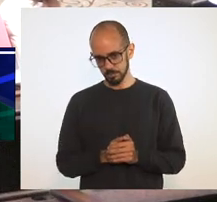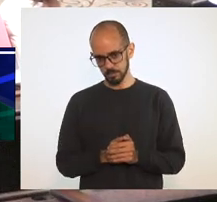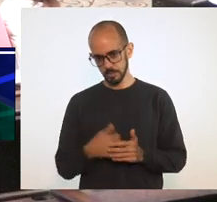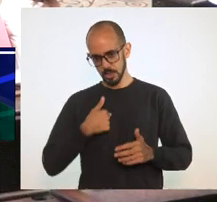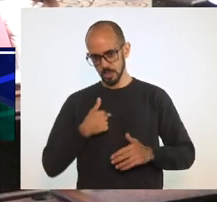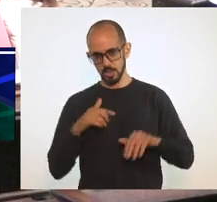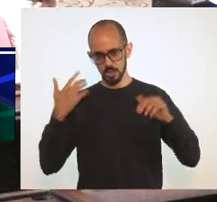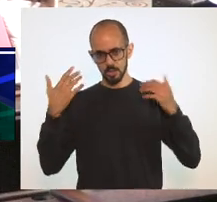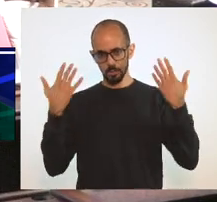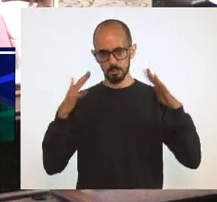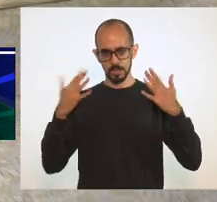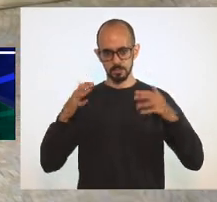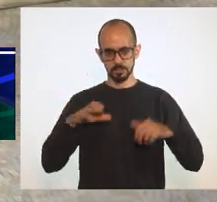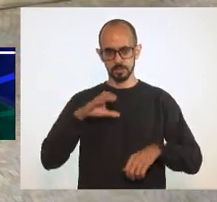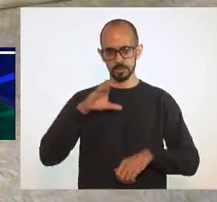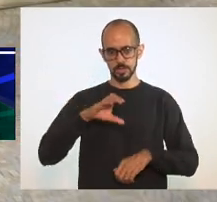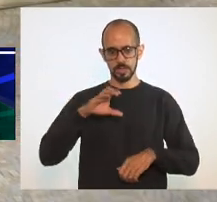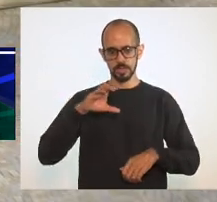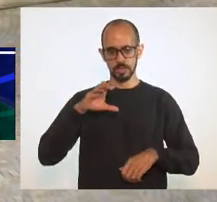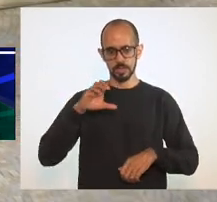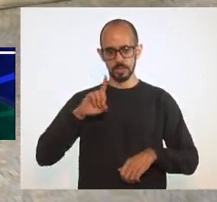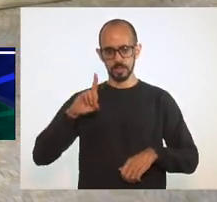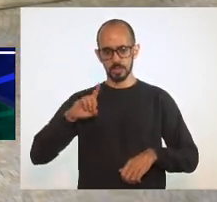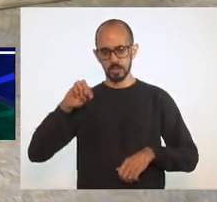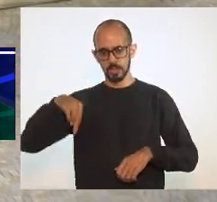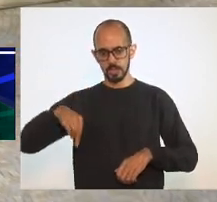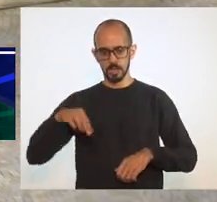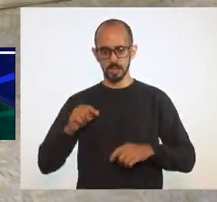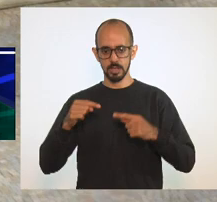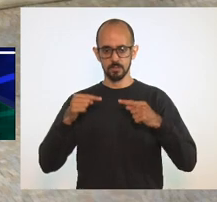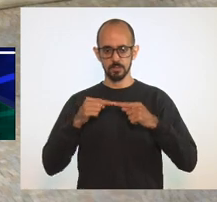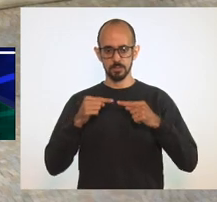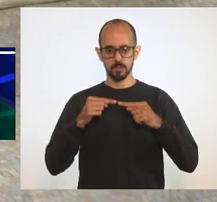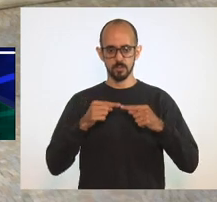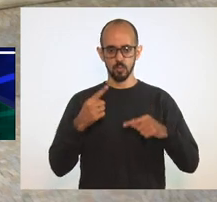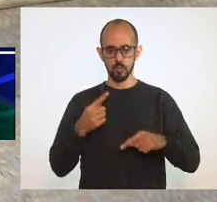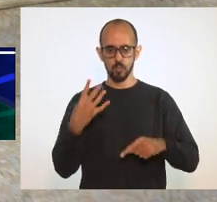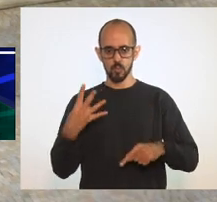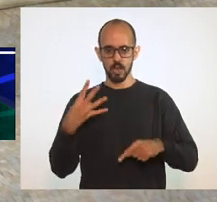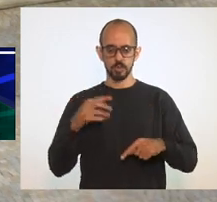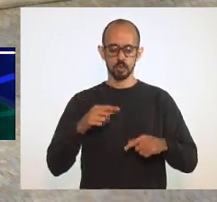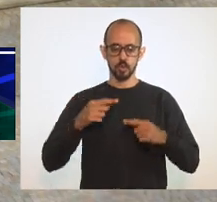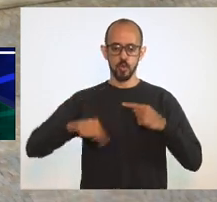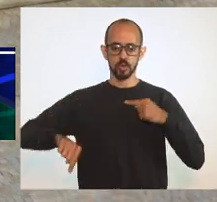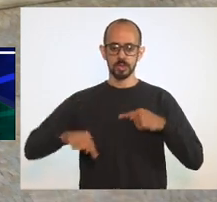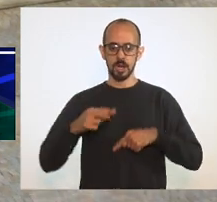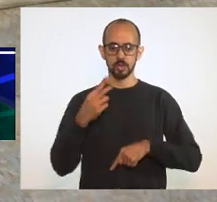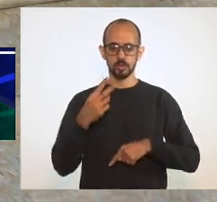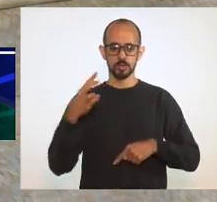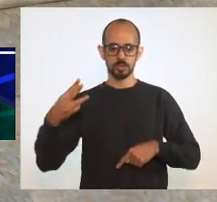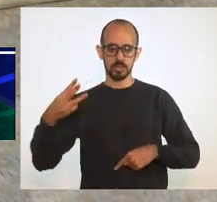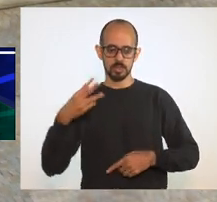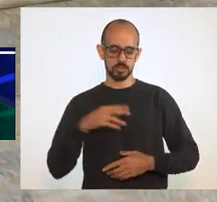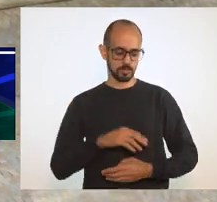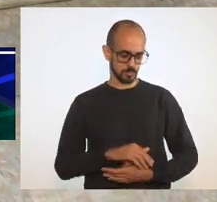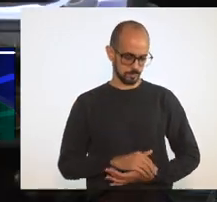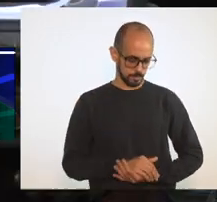O parecer da CDDM é favorável às emendas 1 e 4 e contrários às emendas 2 e 3.